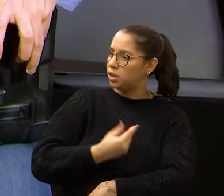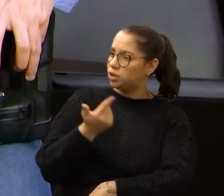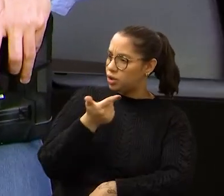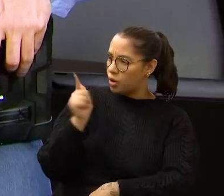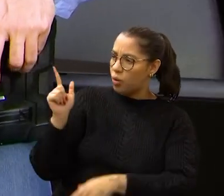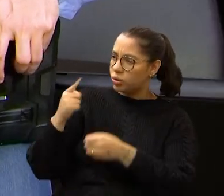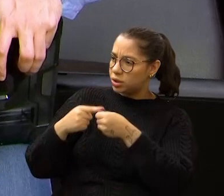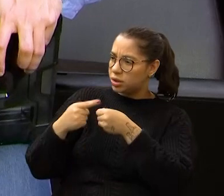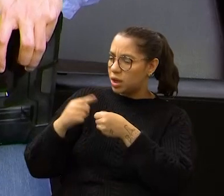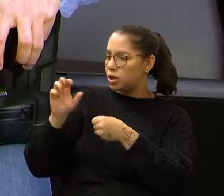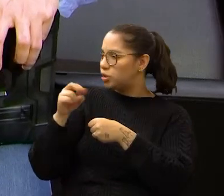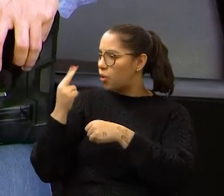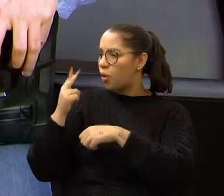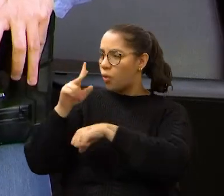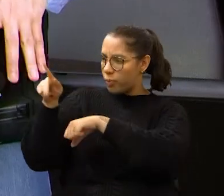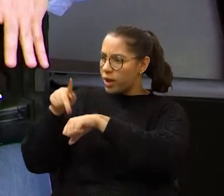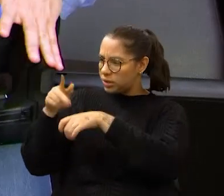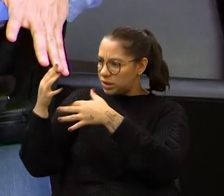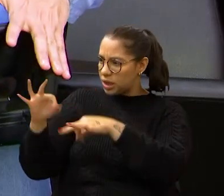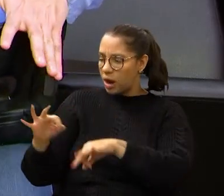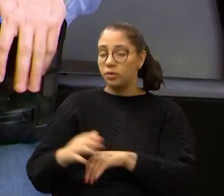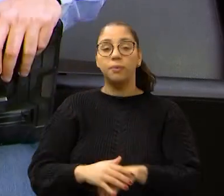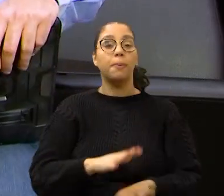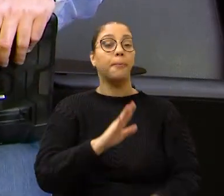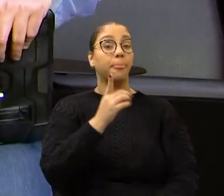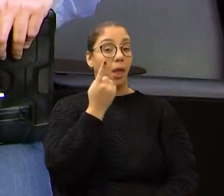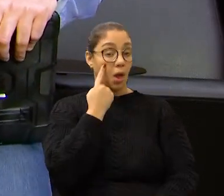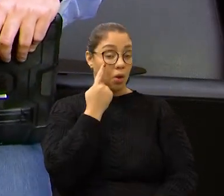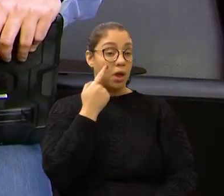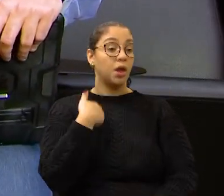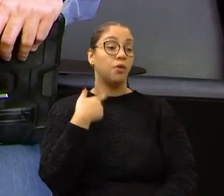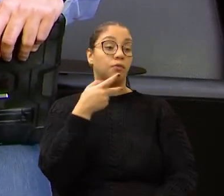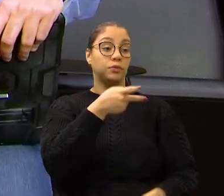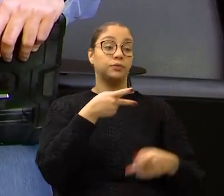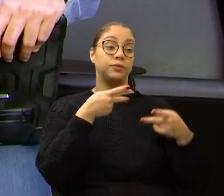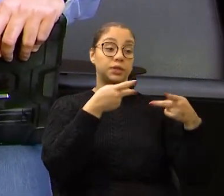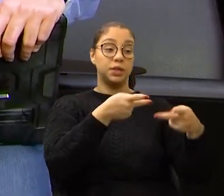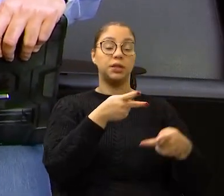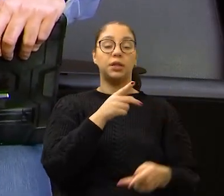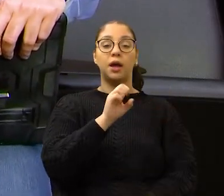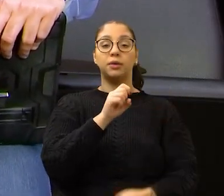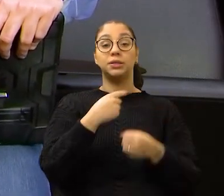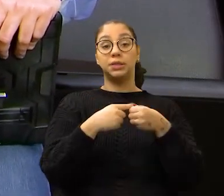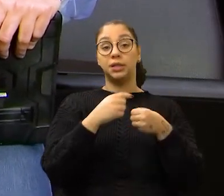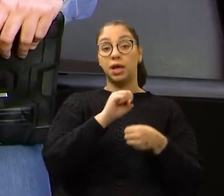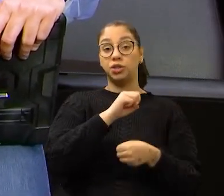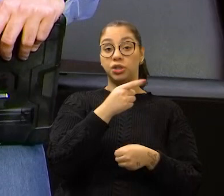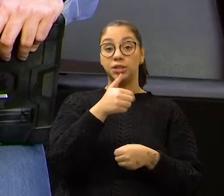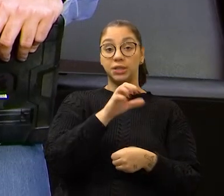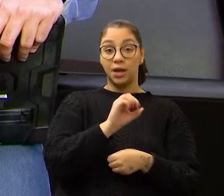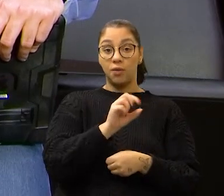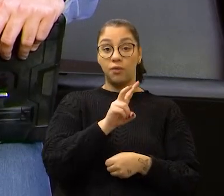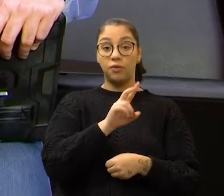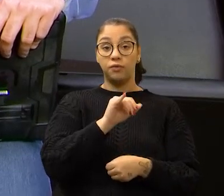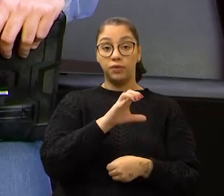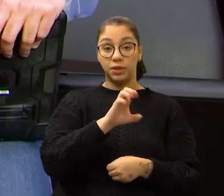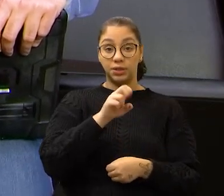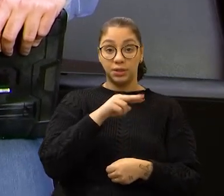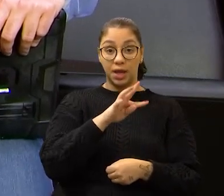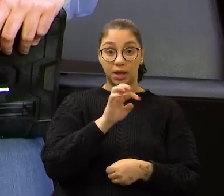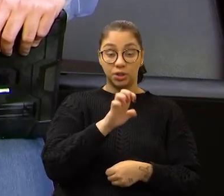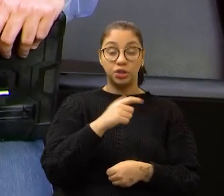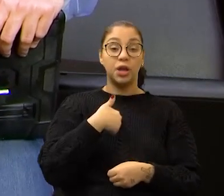outra cidade ou algum outro país? Está dando certo? Olha, eu fui particularmente visitar São Vicente, eu fui na Secretaria